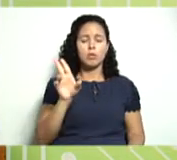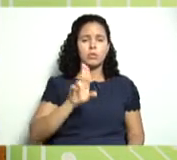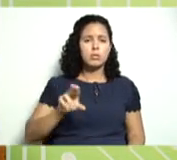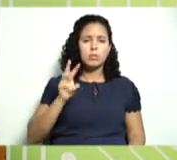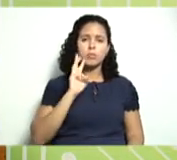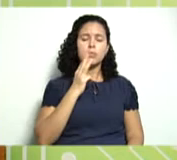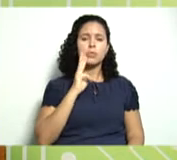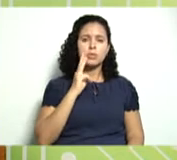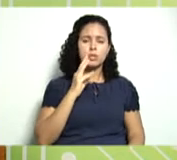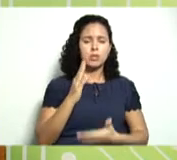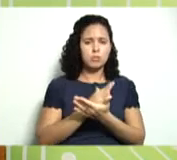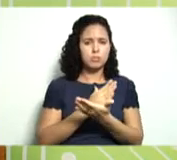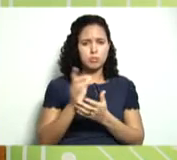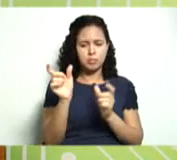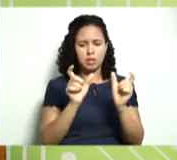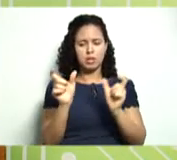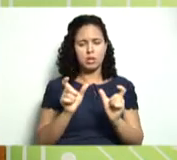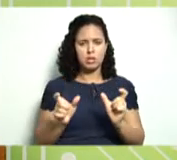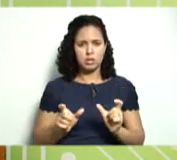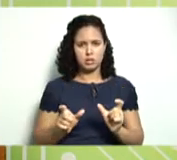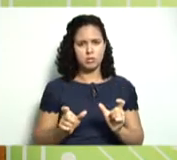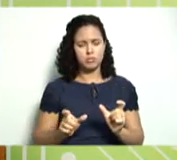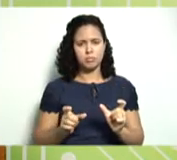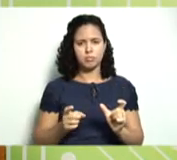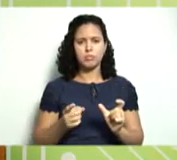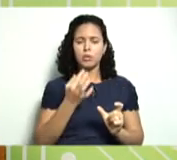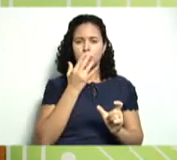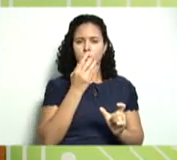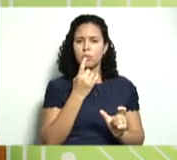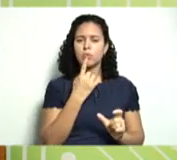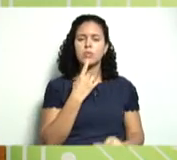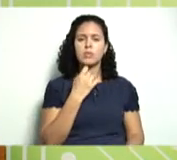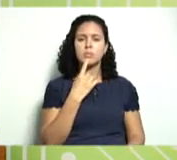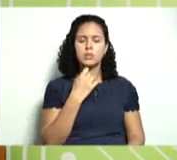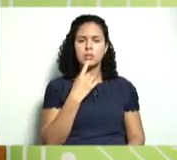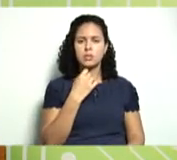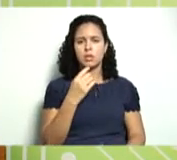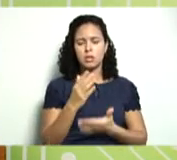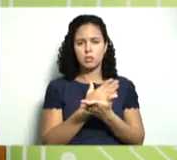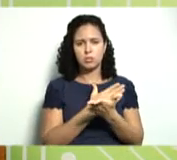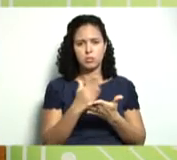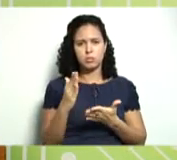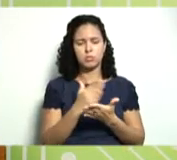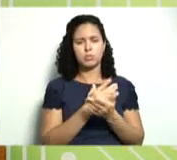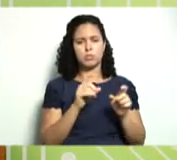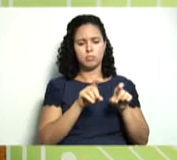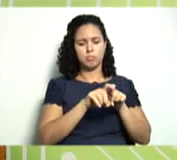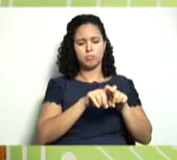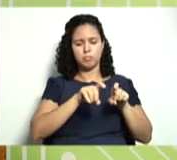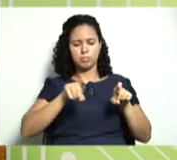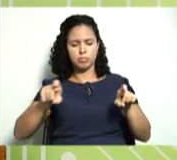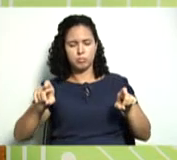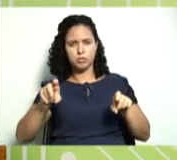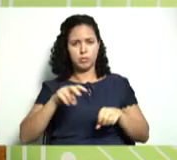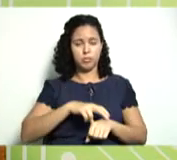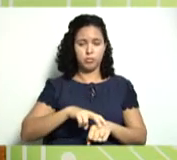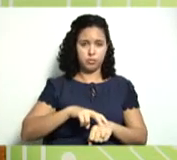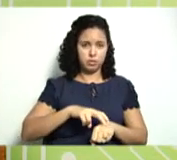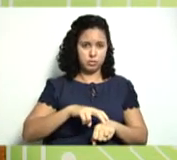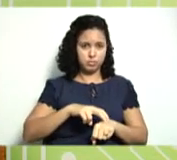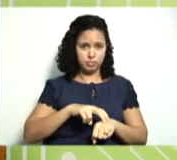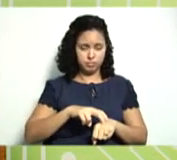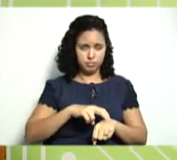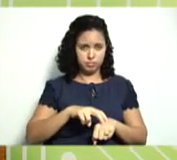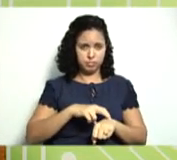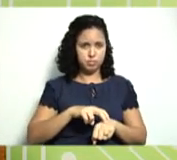palavras vão aparecer por exemplo em vermelho algumas palavras vão aparecer é sublinhado em verde que você tem que se atentar